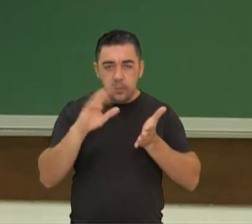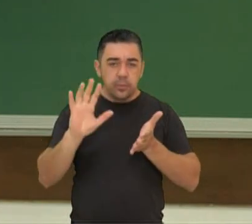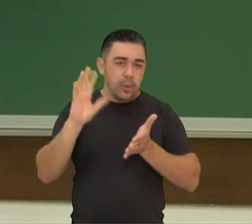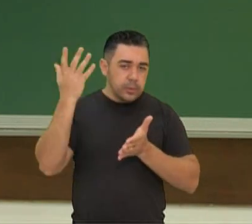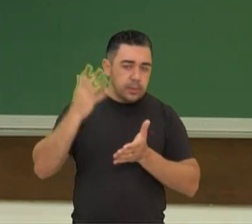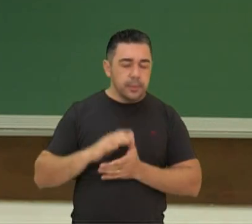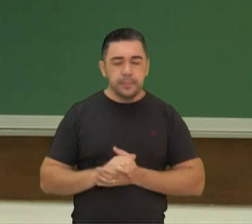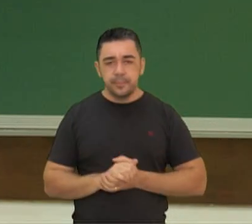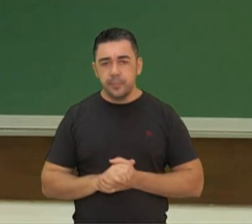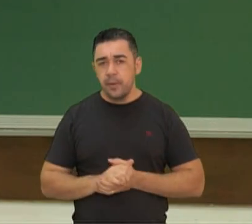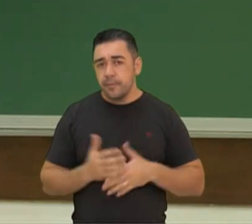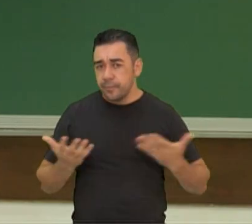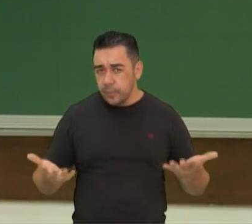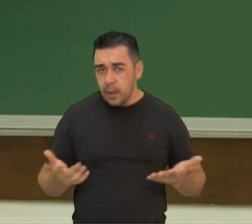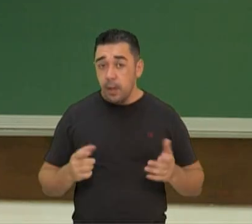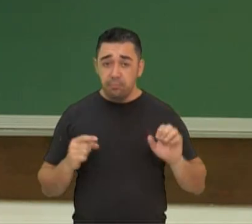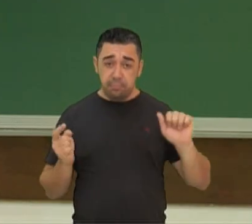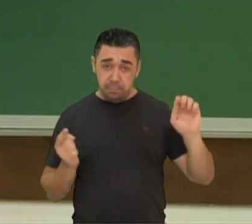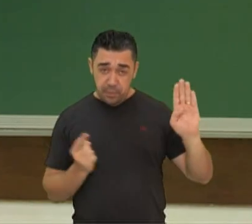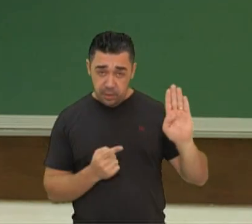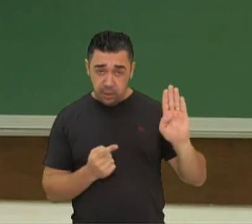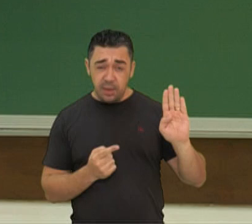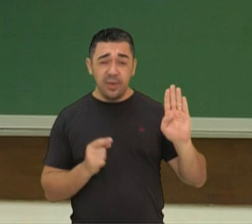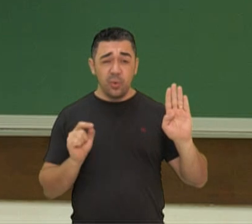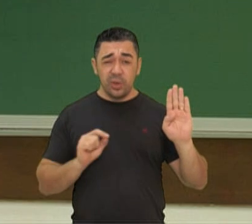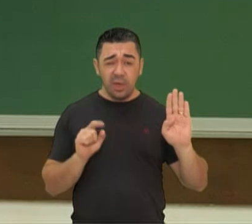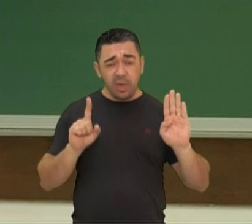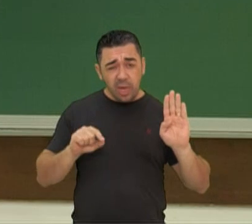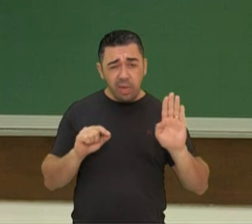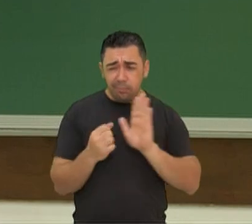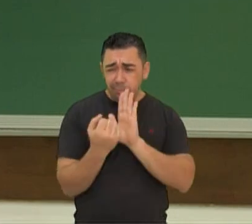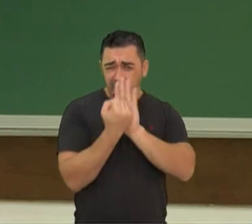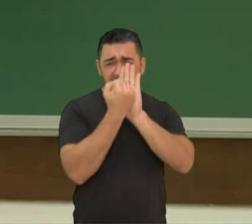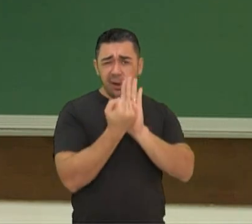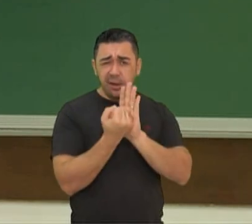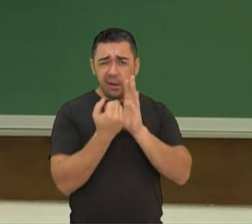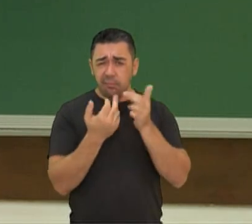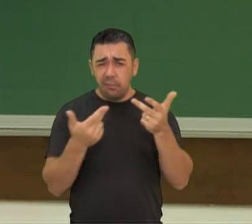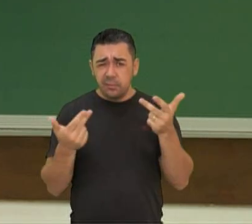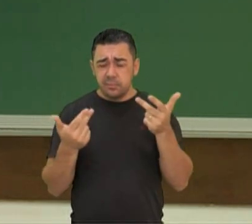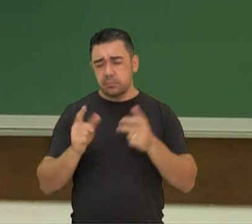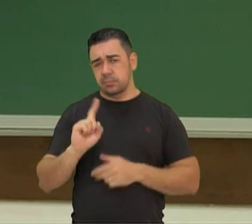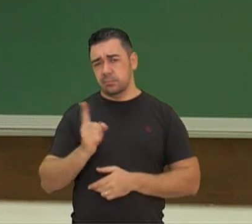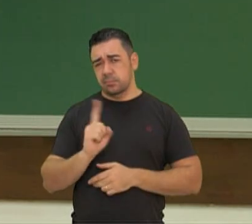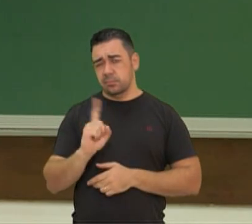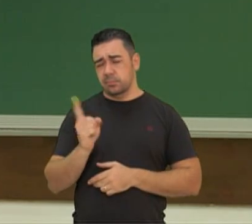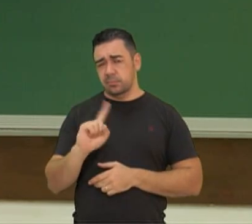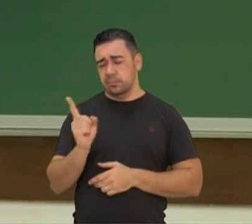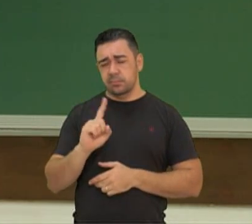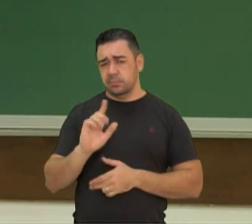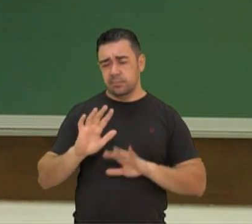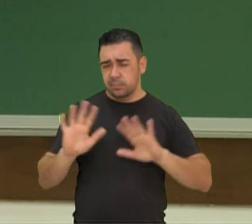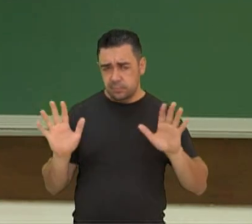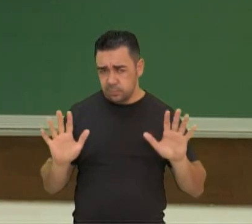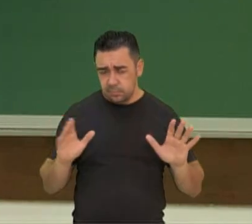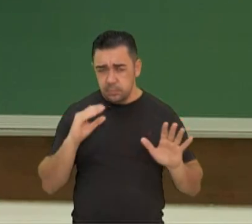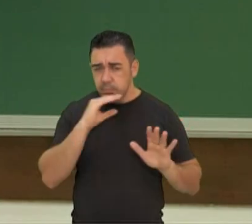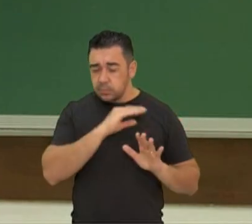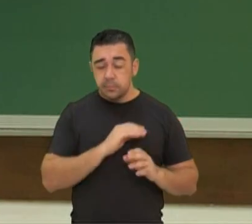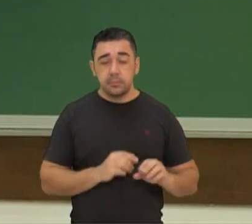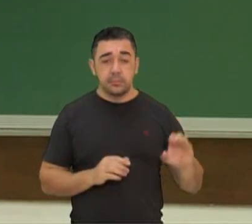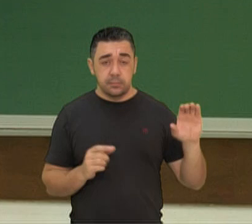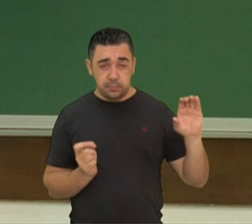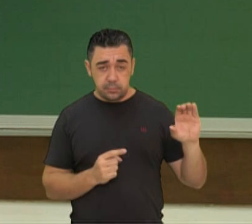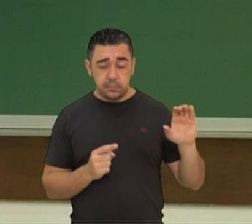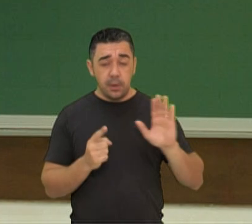acontecimento. Vejam, a letra B tem a intenção de promover uma marca, um produto, um serviço? Não, claro que não, né? E a